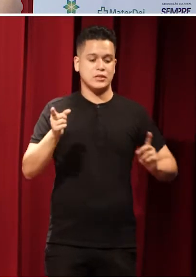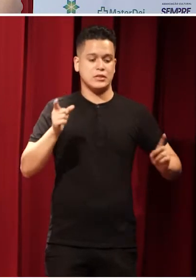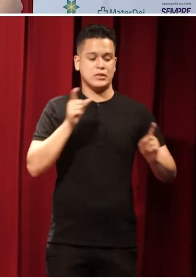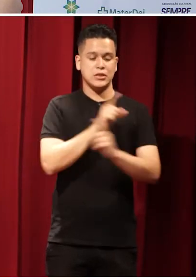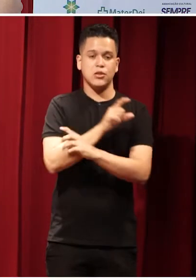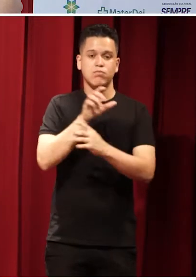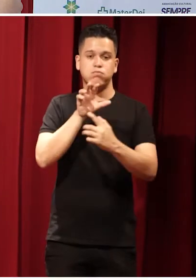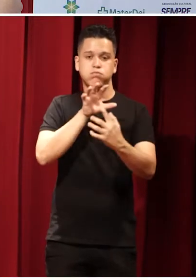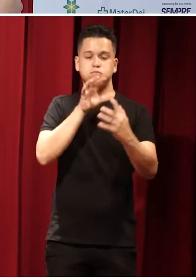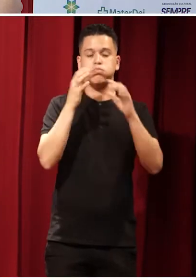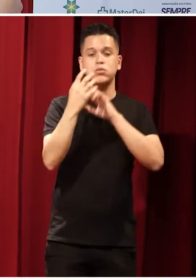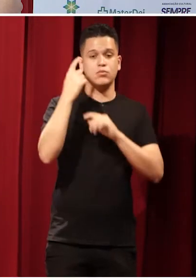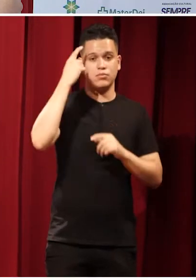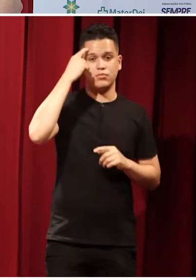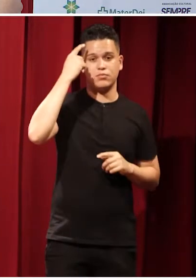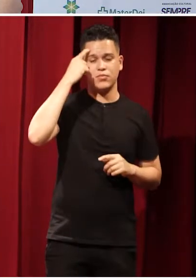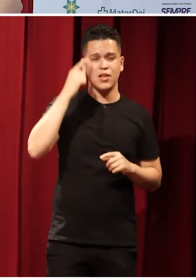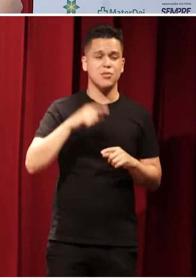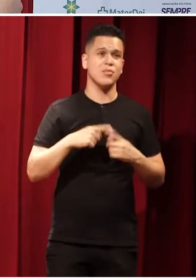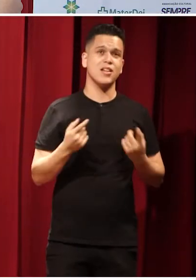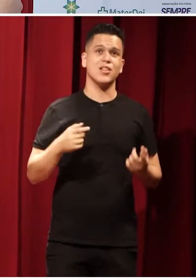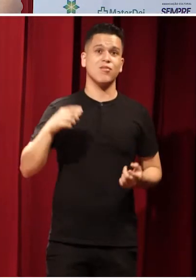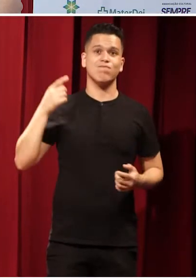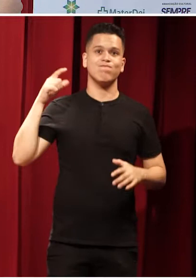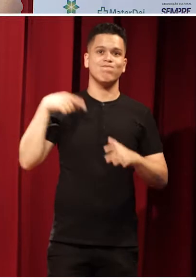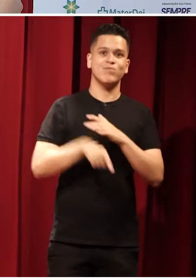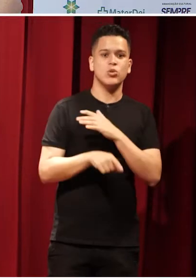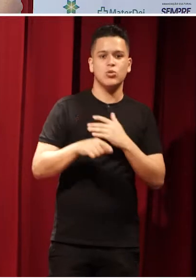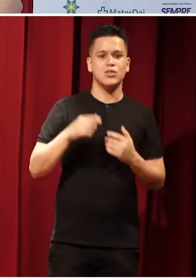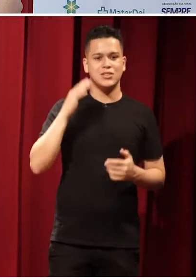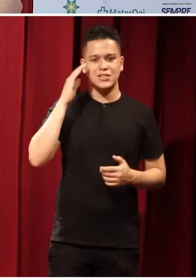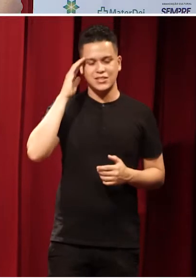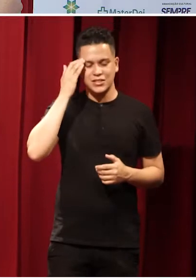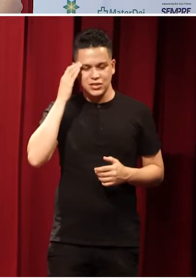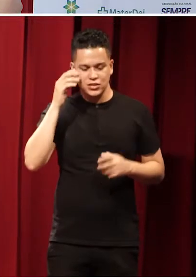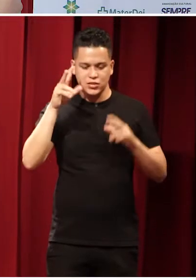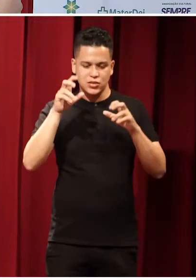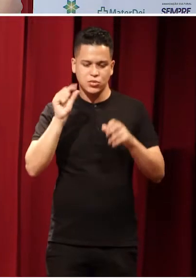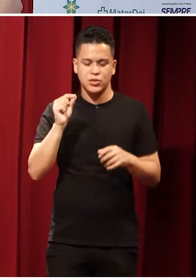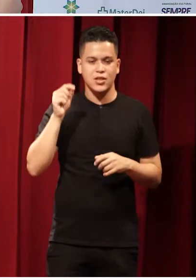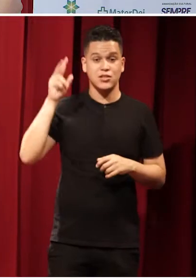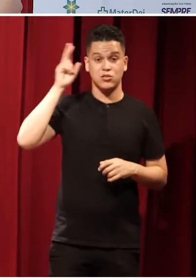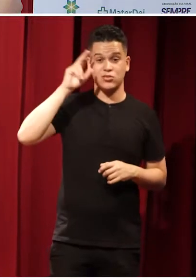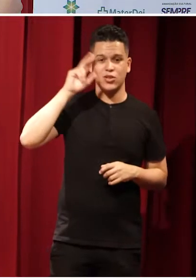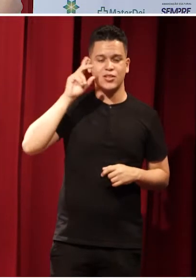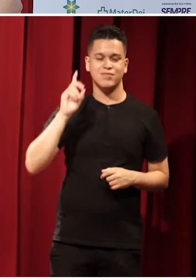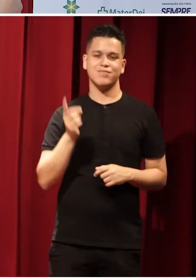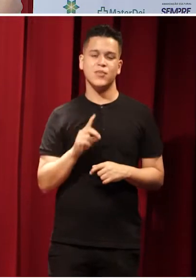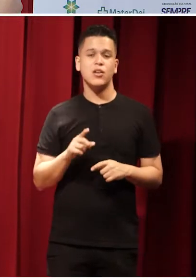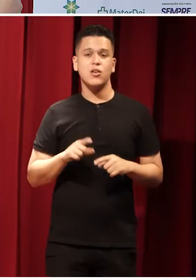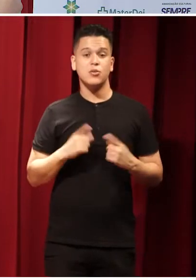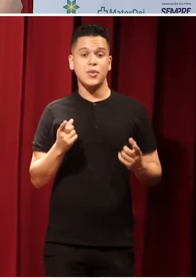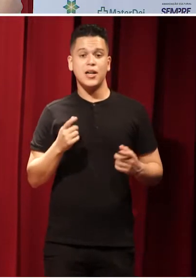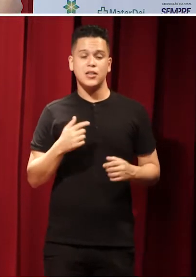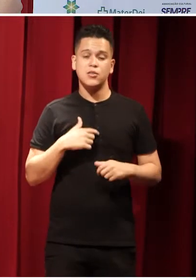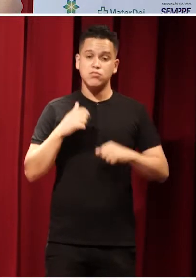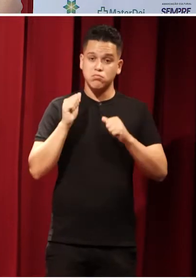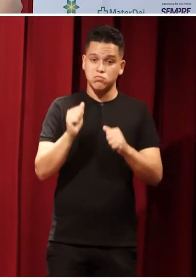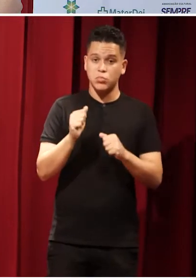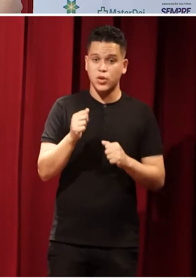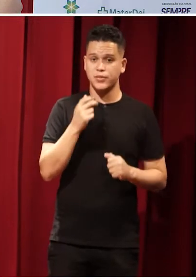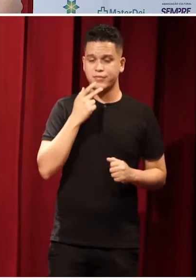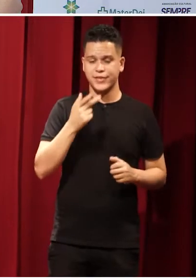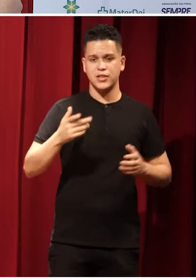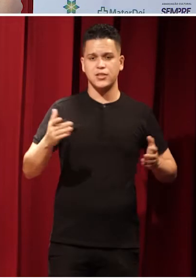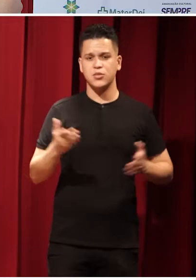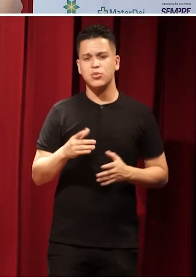pensando. Mas eu nem de longe sou um especialista em história da Amazônia para responder a tua pergunta. O que eu posso te dizer hoje